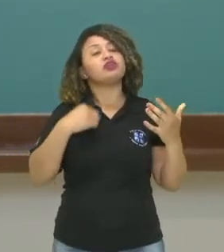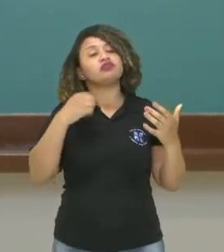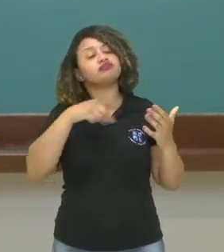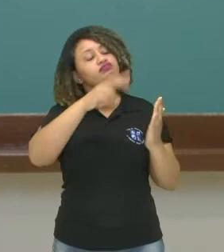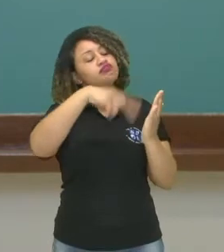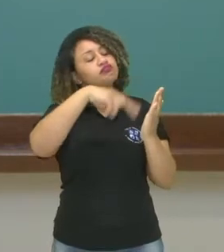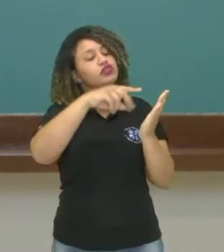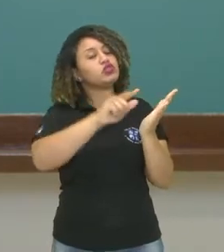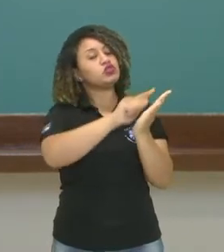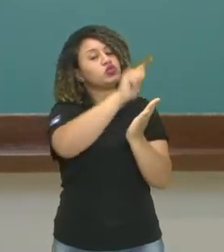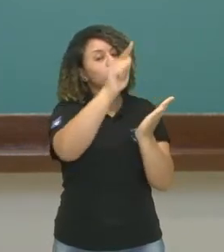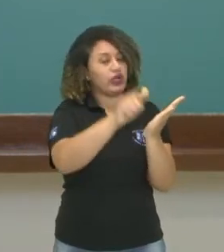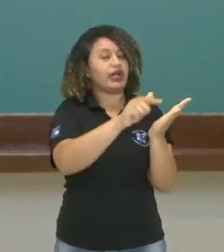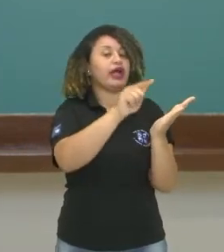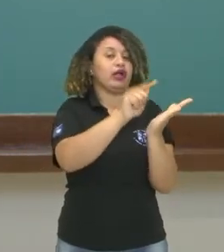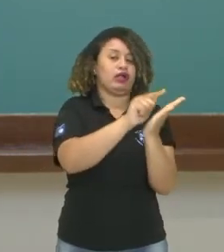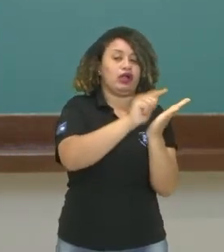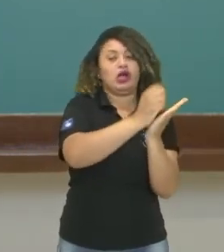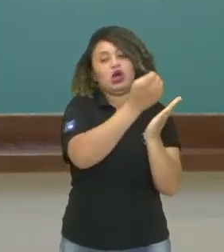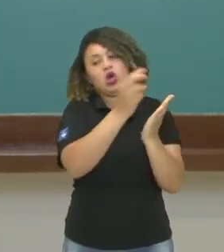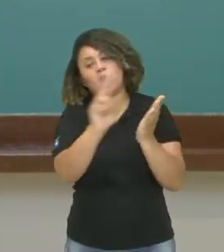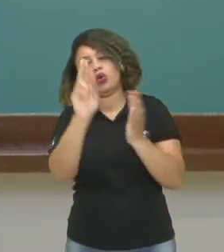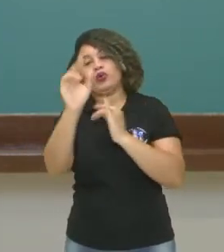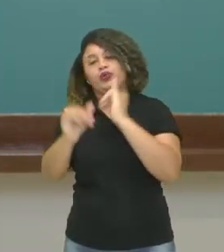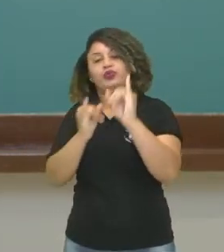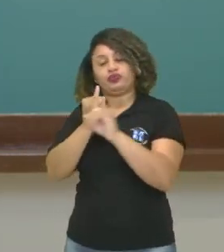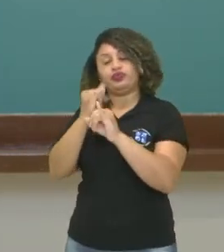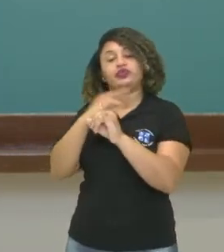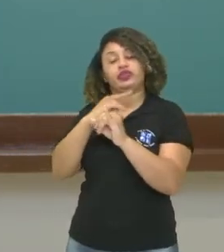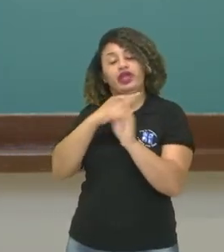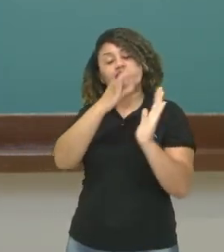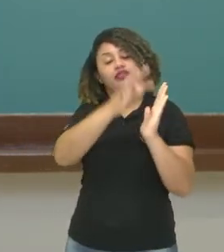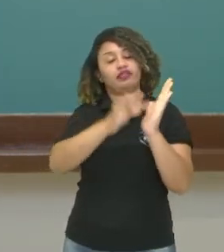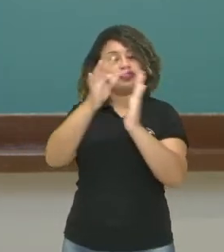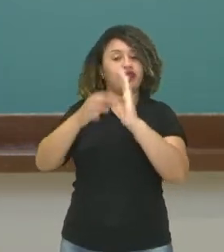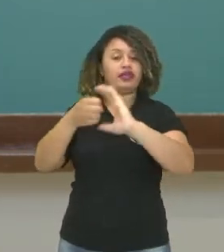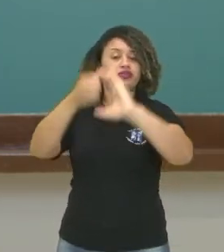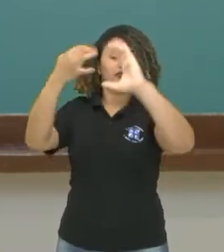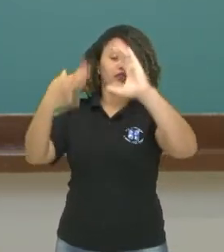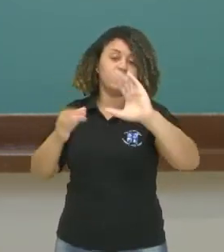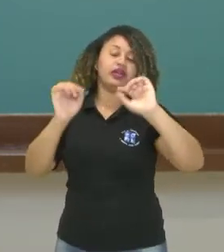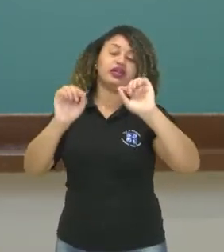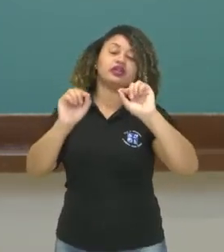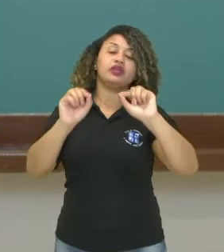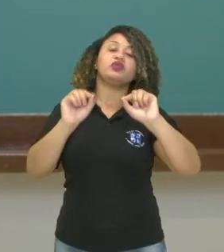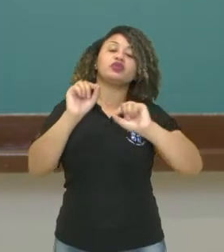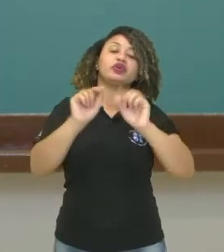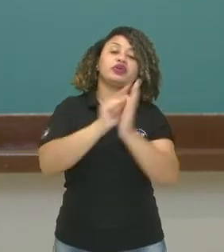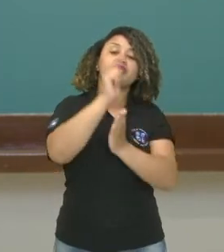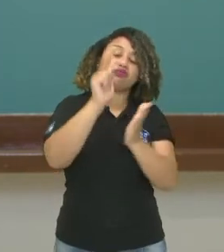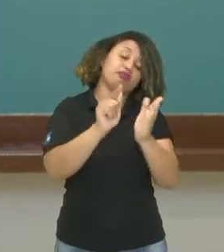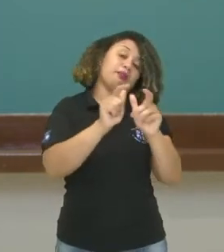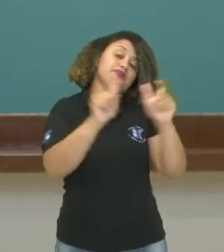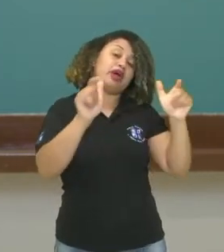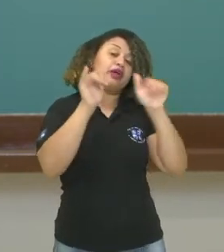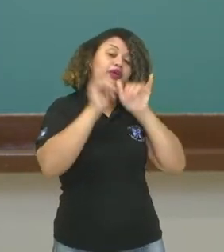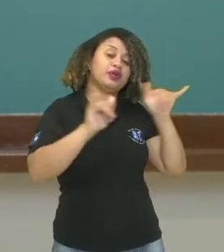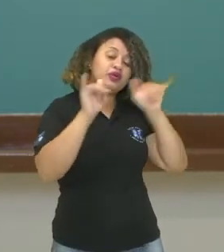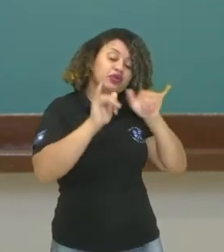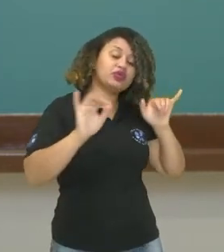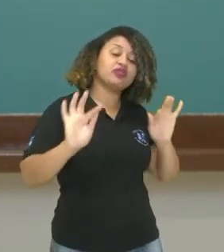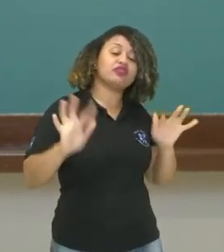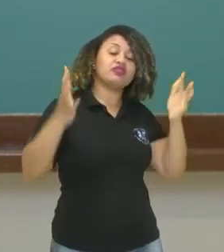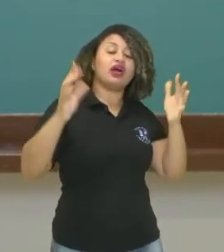jornal online ou impresso, você encontra textos jornalísticos. Em sua maioria, notícias, que são fatos atuais.